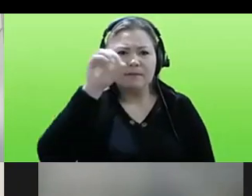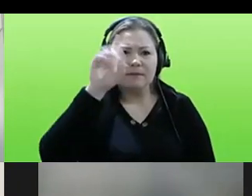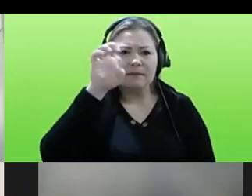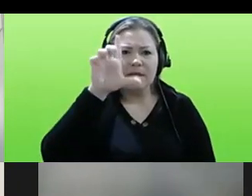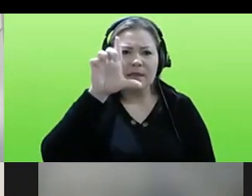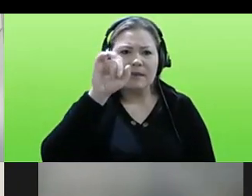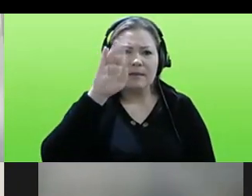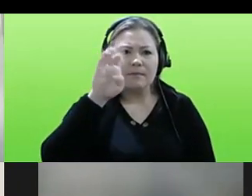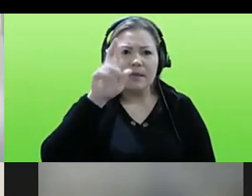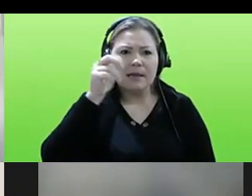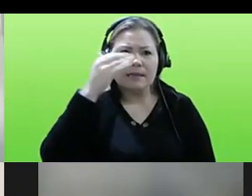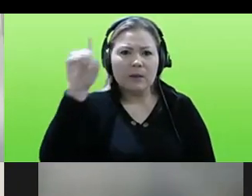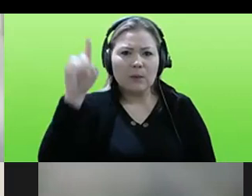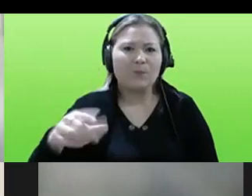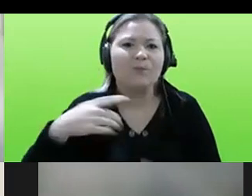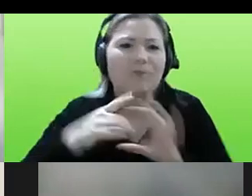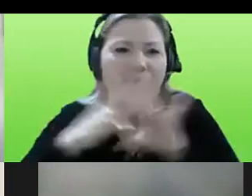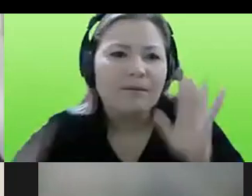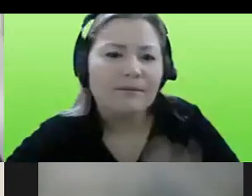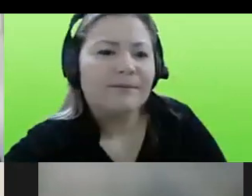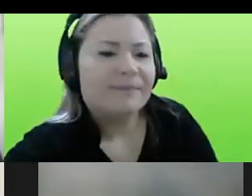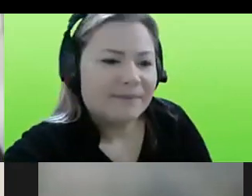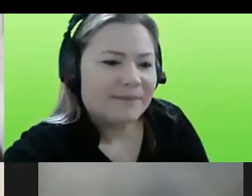Angélica, pode te apresentar.